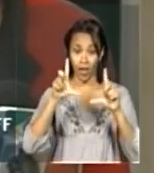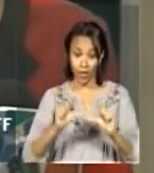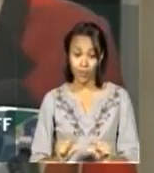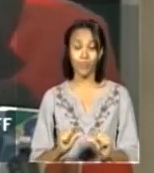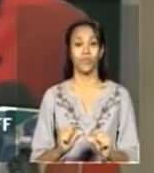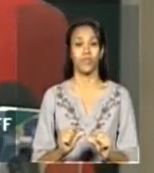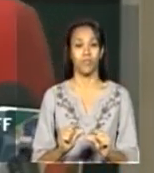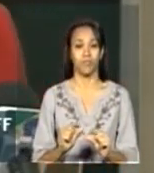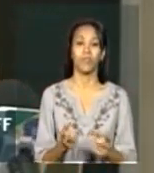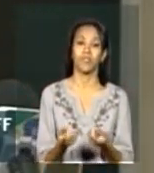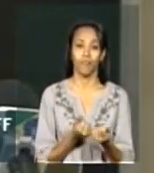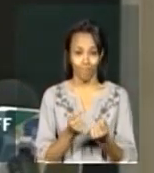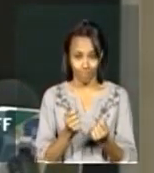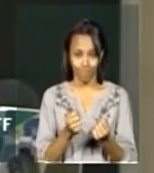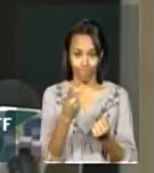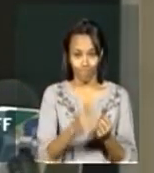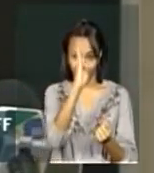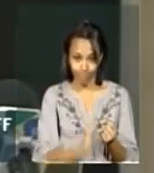país.